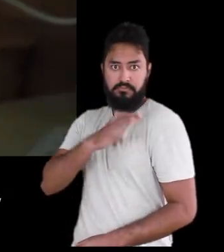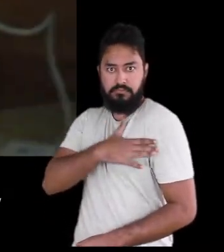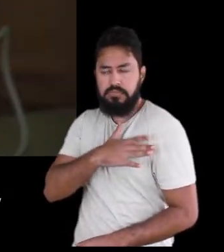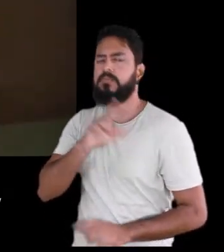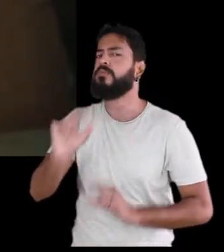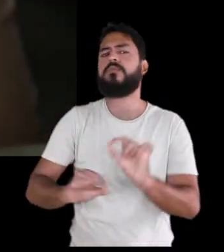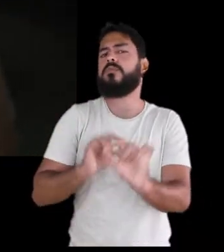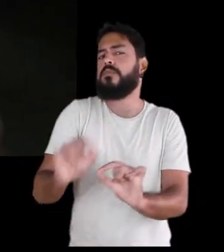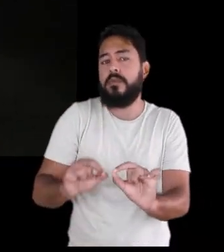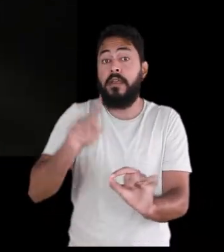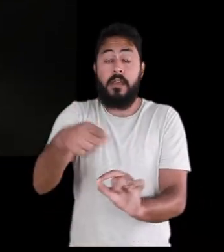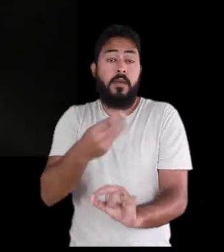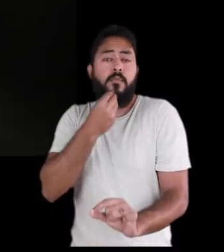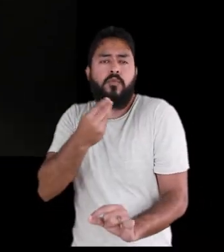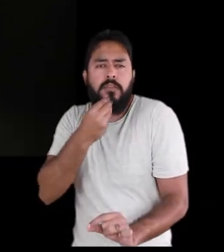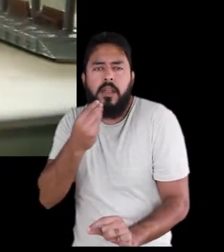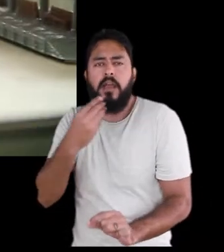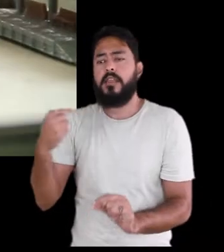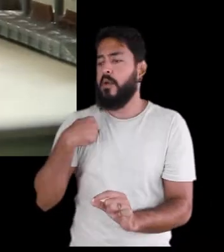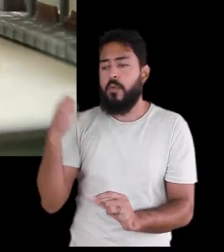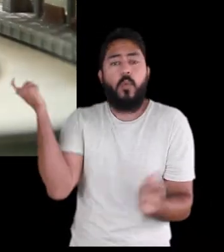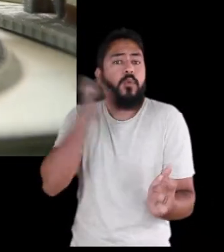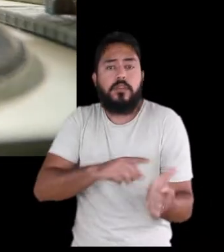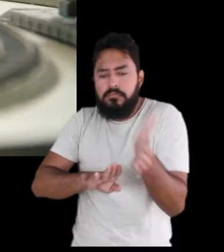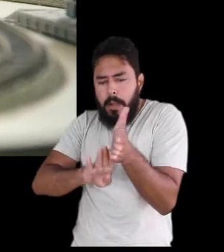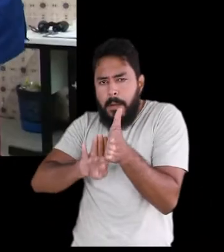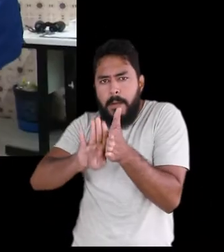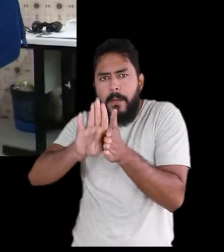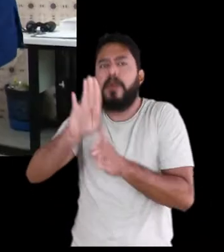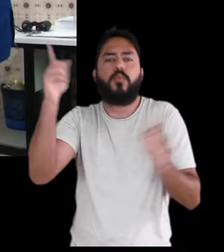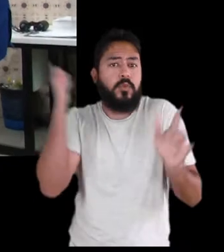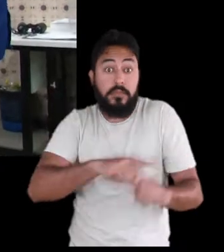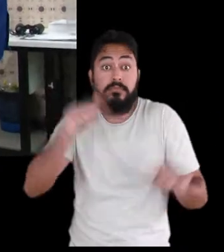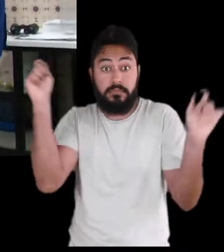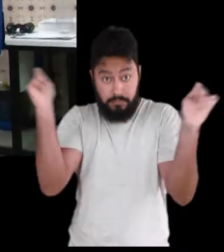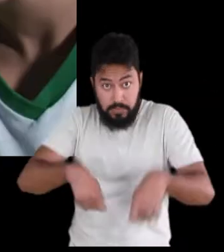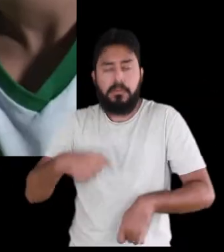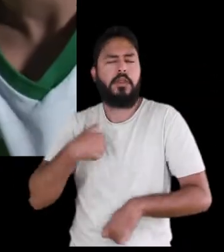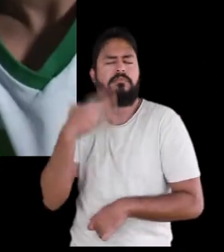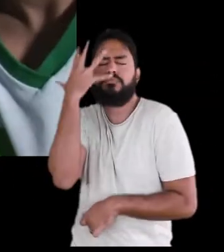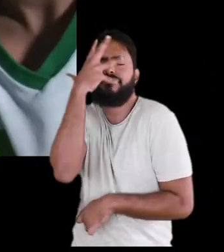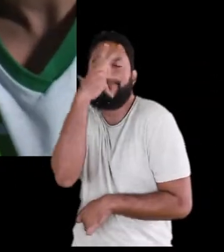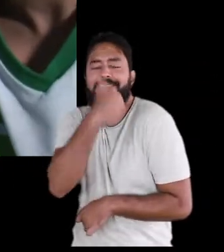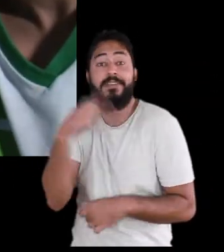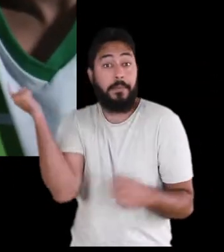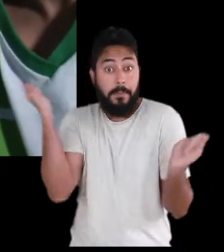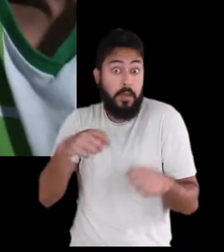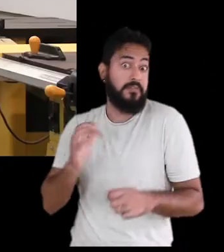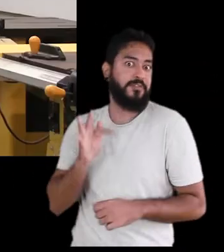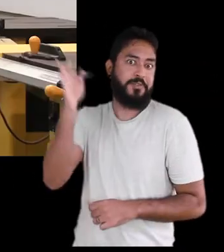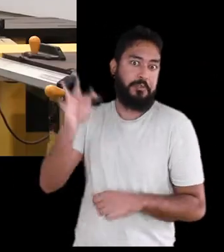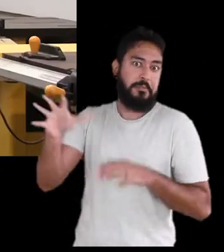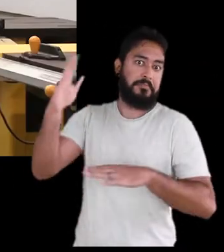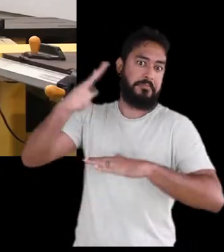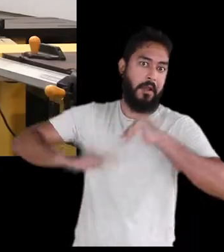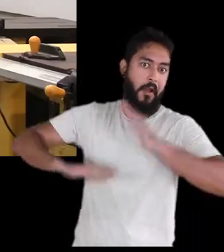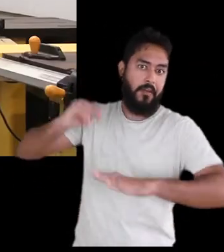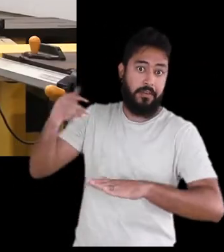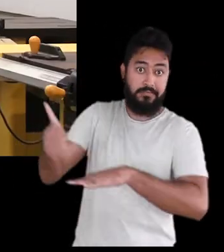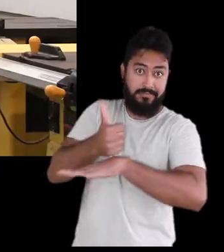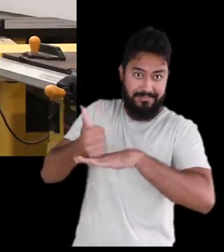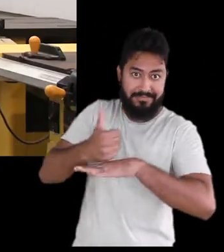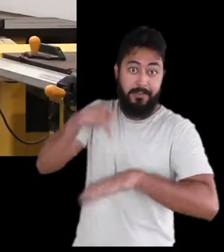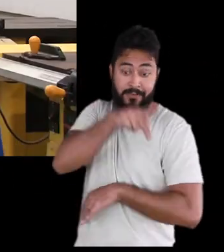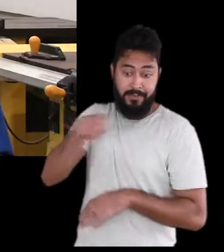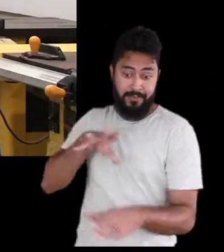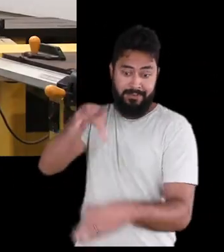no IFPE é que ele dá essa oportunidade de você se verticalizar, né? Eu acho isso muito bonito, assim, você poder até se tornar de repente um professor do